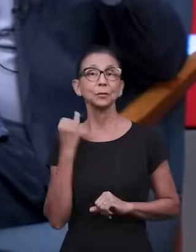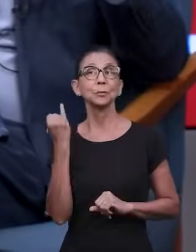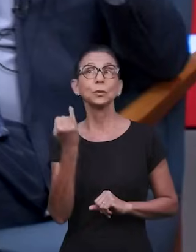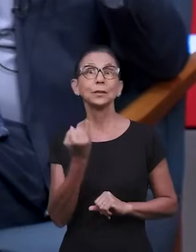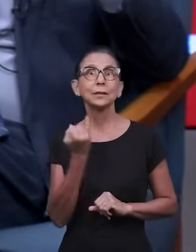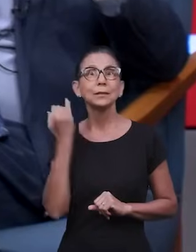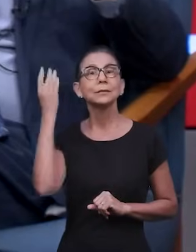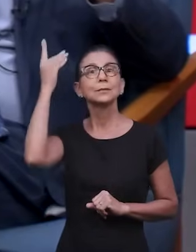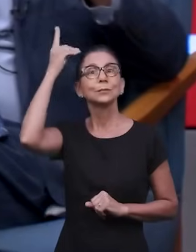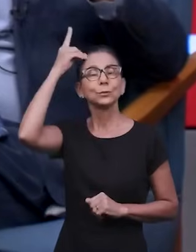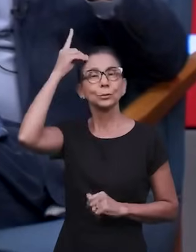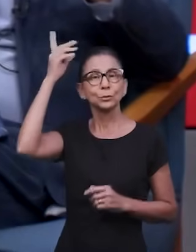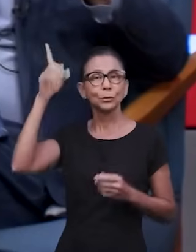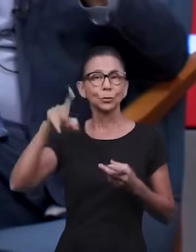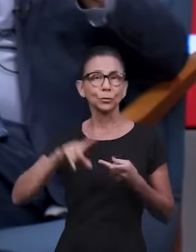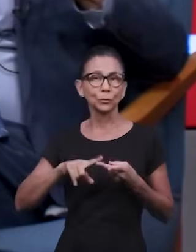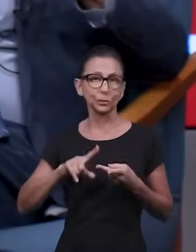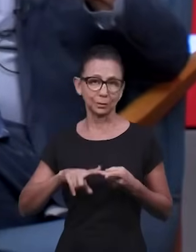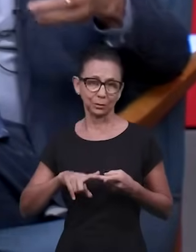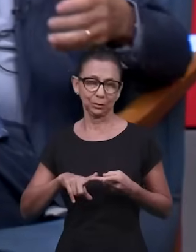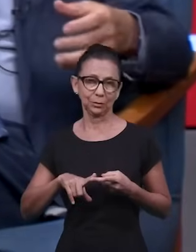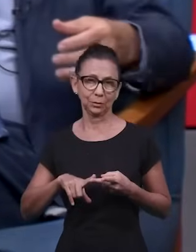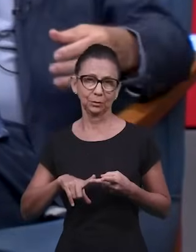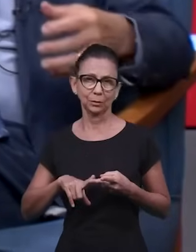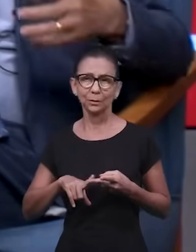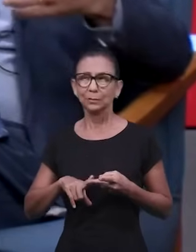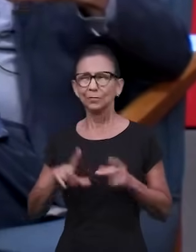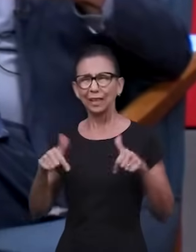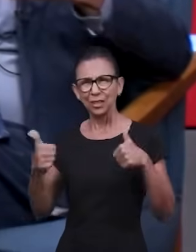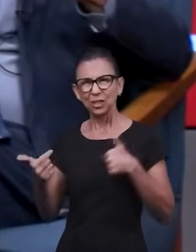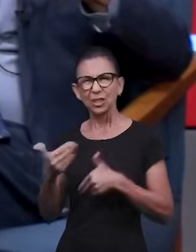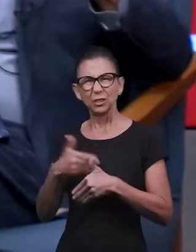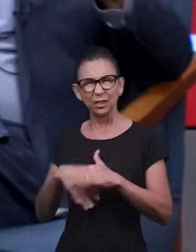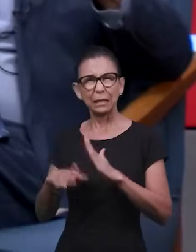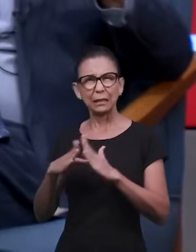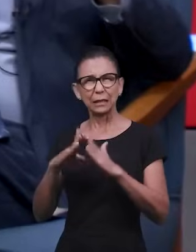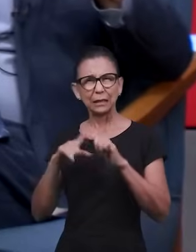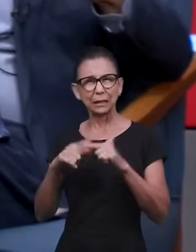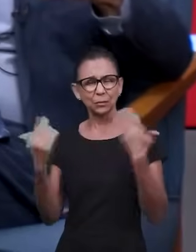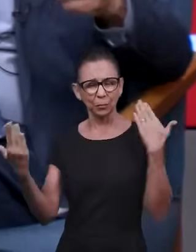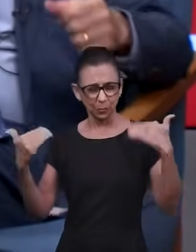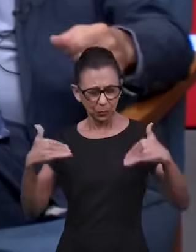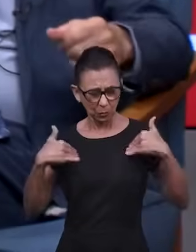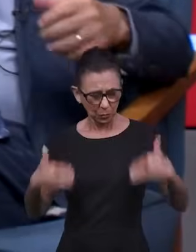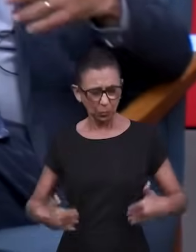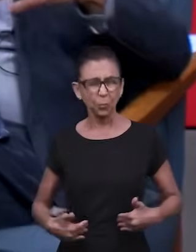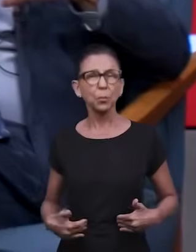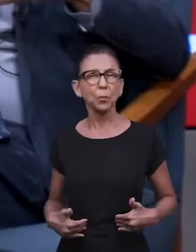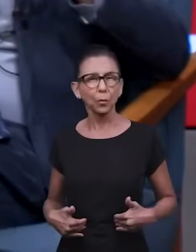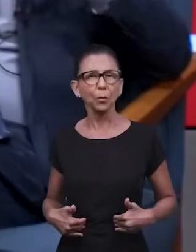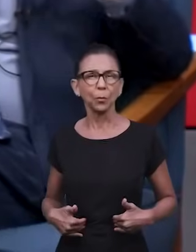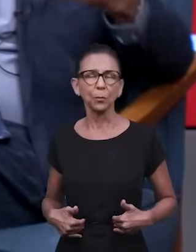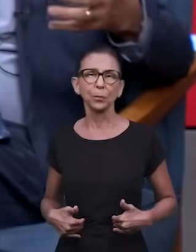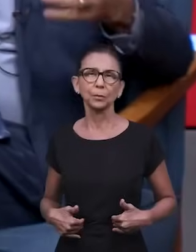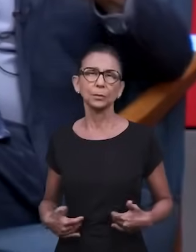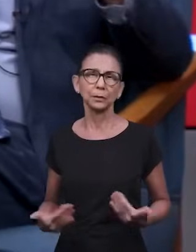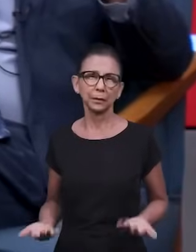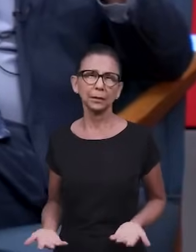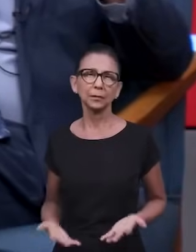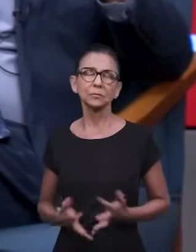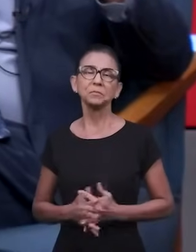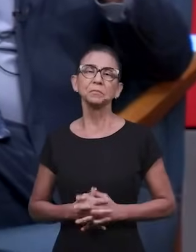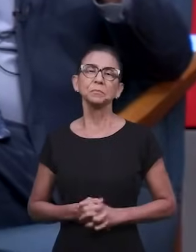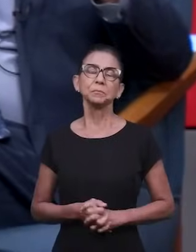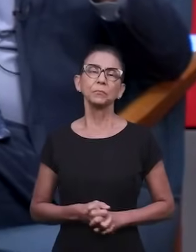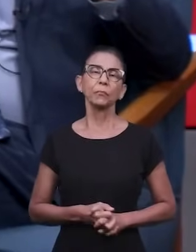dos dons espirituais na vida da igreja como um corpo funcionando para a edificação do